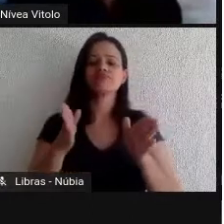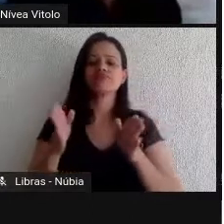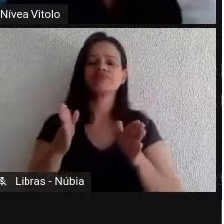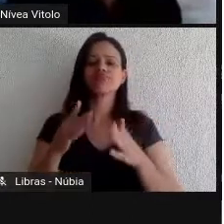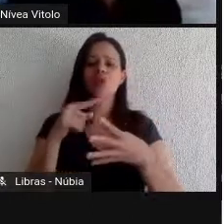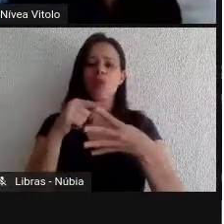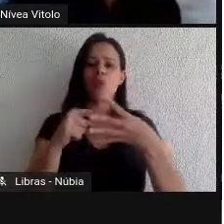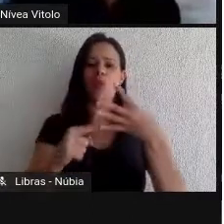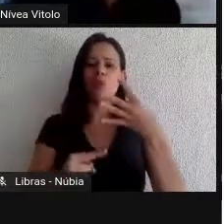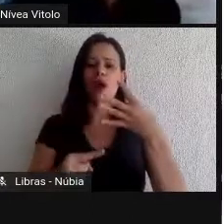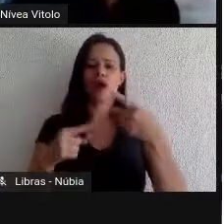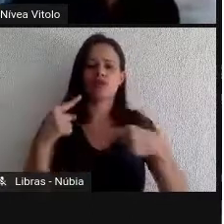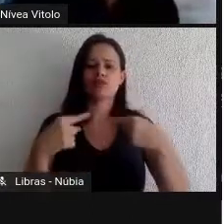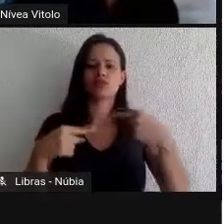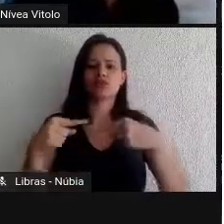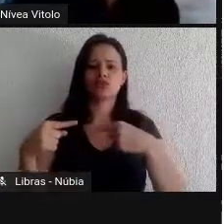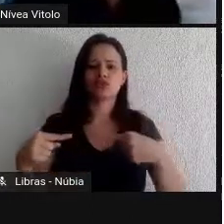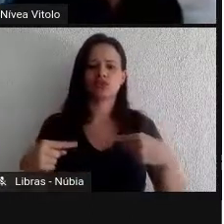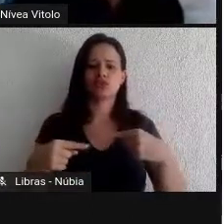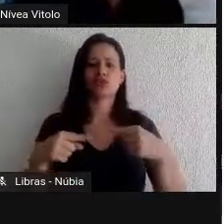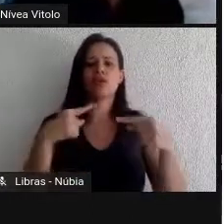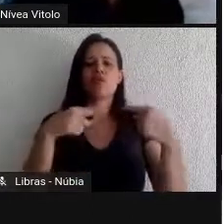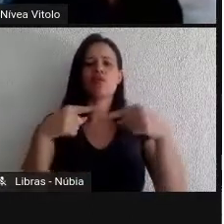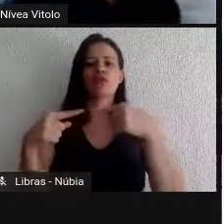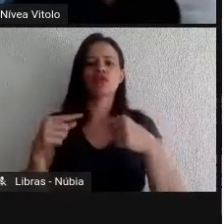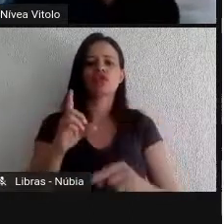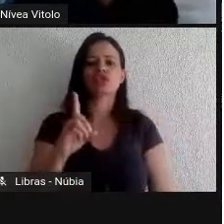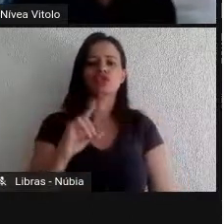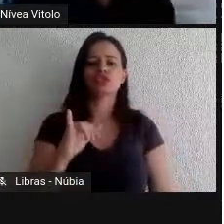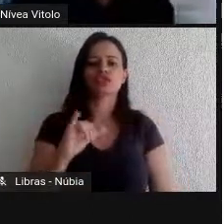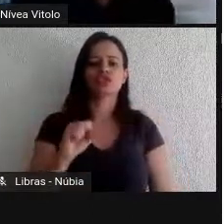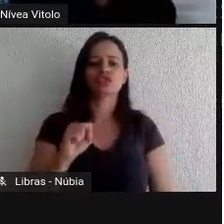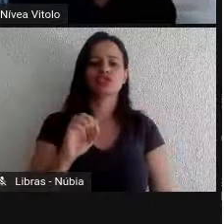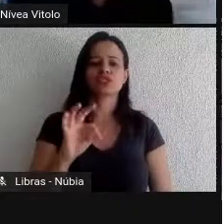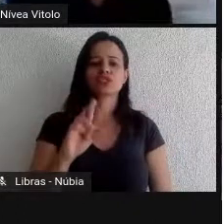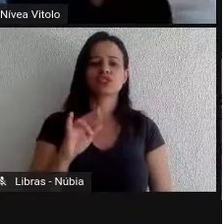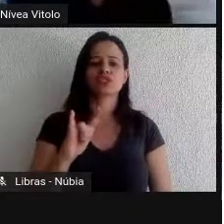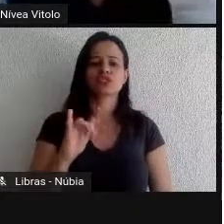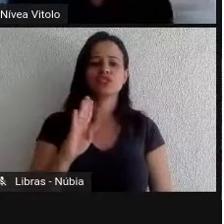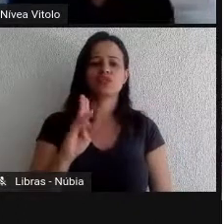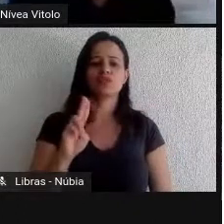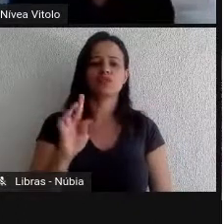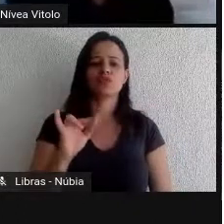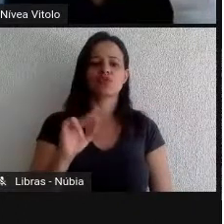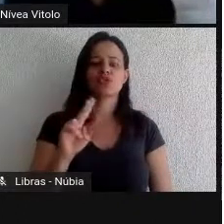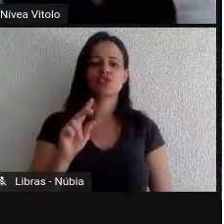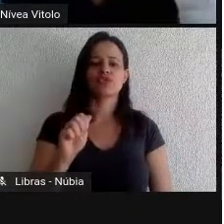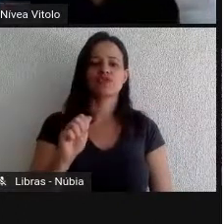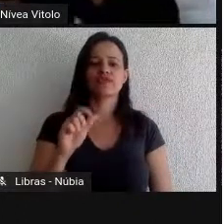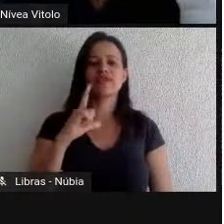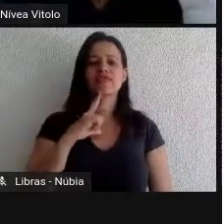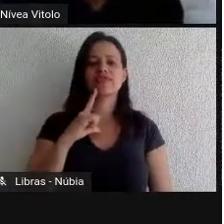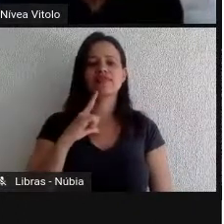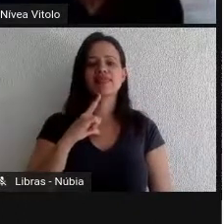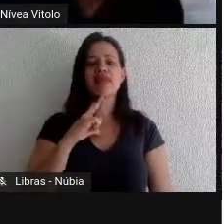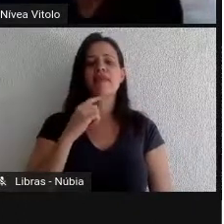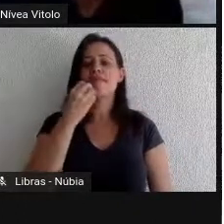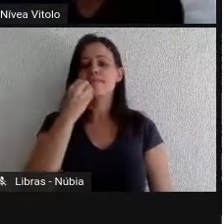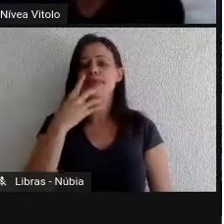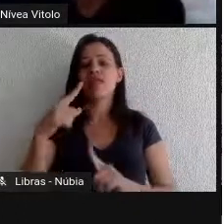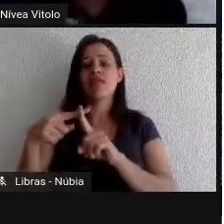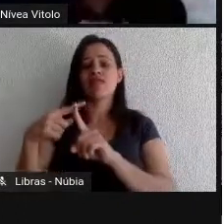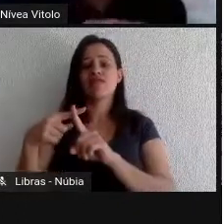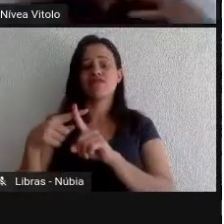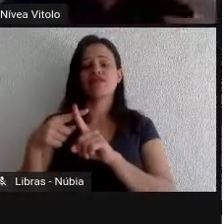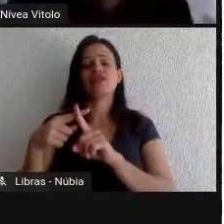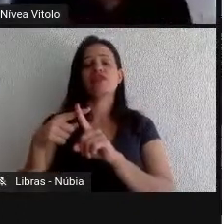de políticas. As políticas distributivas são aquelas que têm benefícios concentrados em algum segmento e um custo difuso. Por